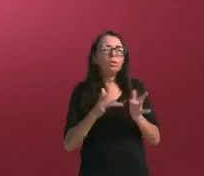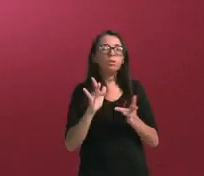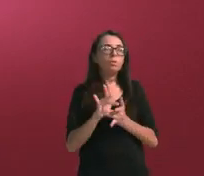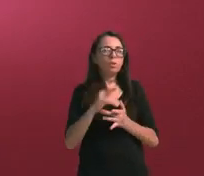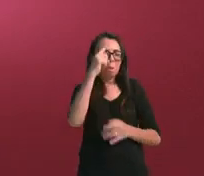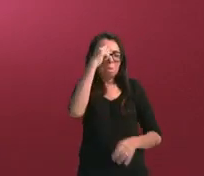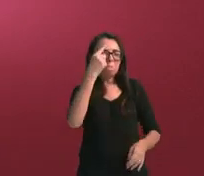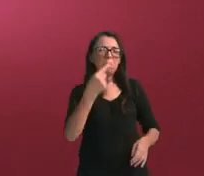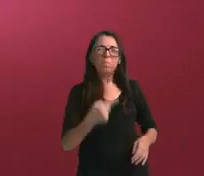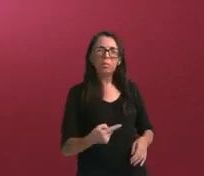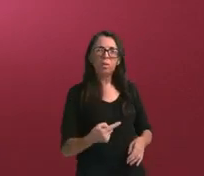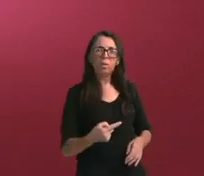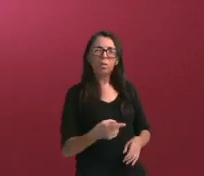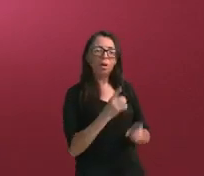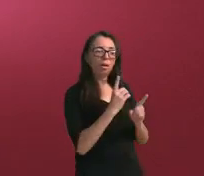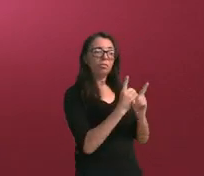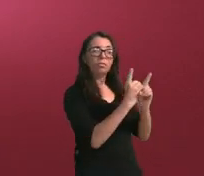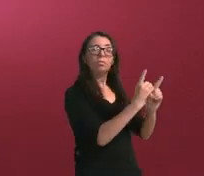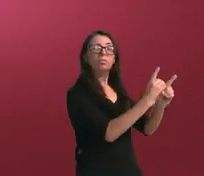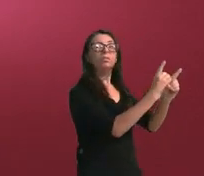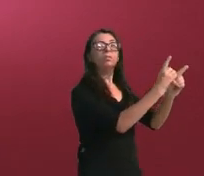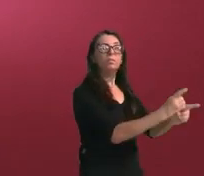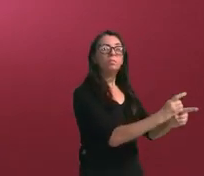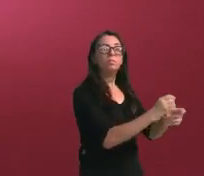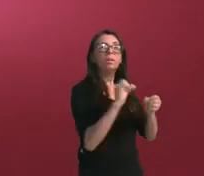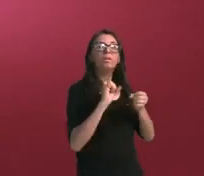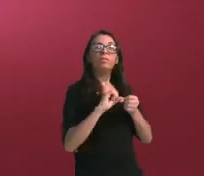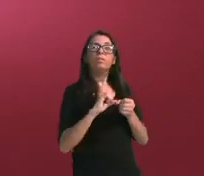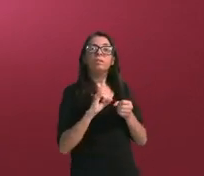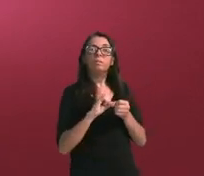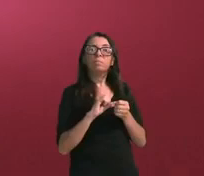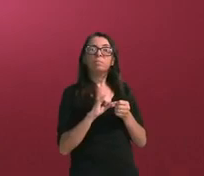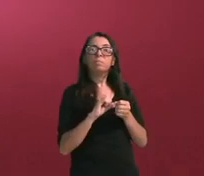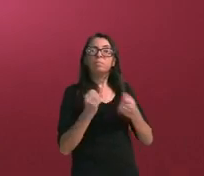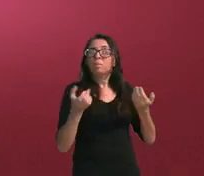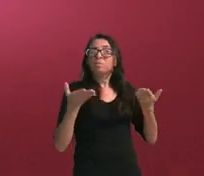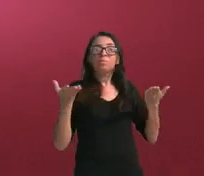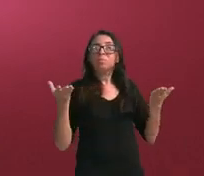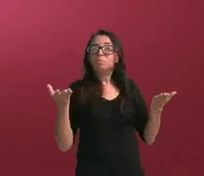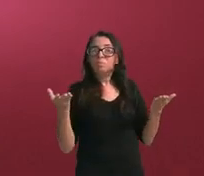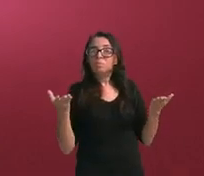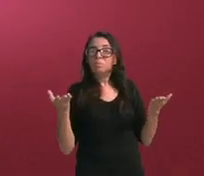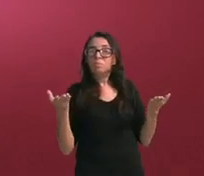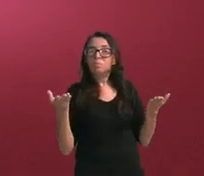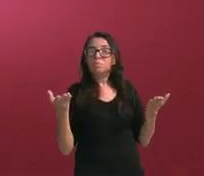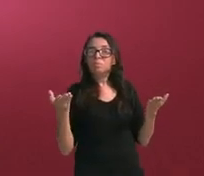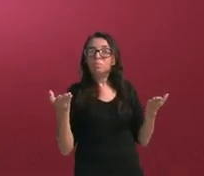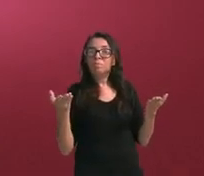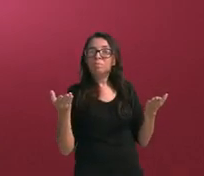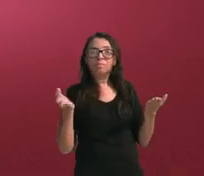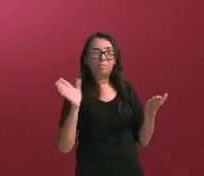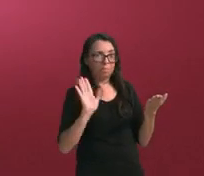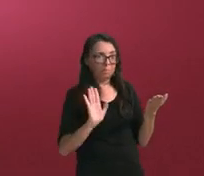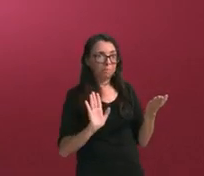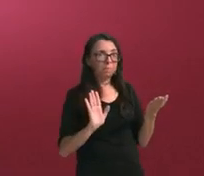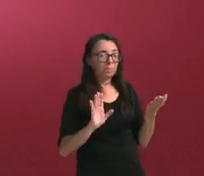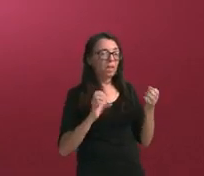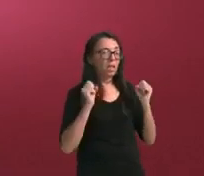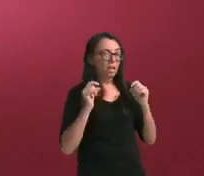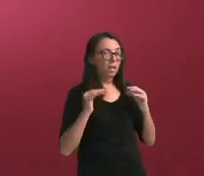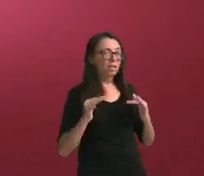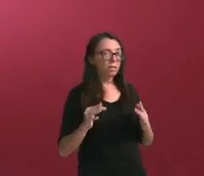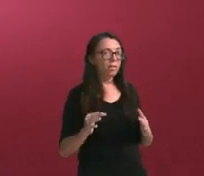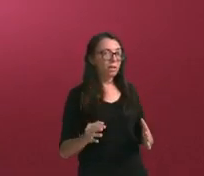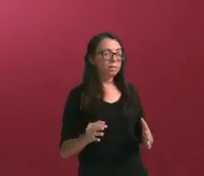E vamos à leitura da ordem de Jesus quando ele chamou os 70 discípulos para